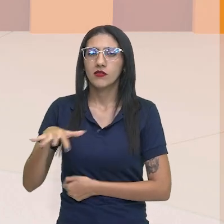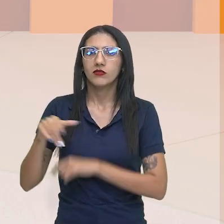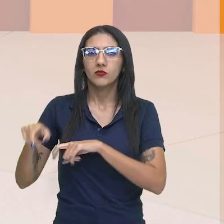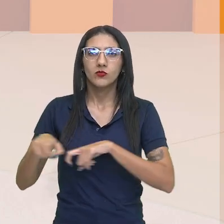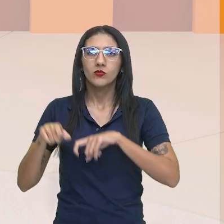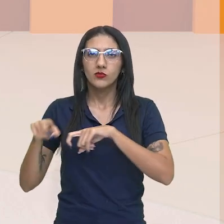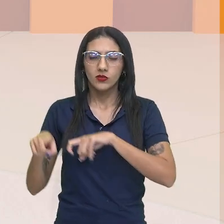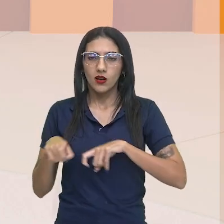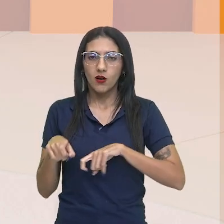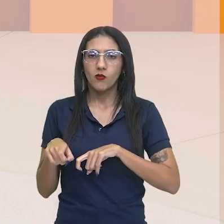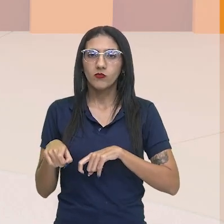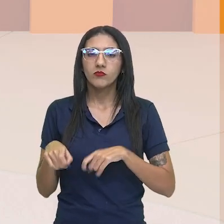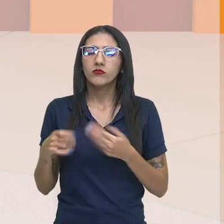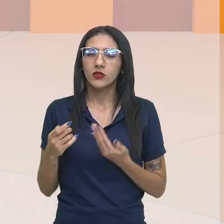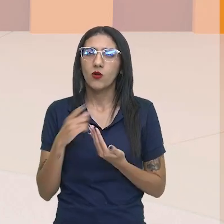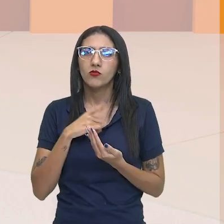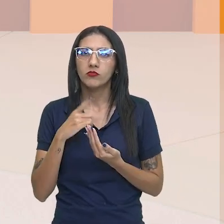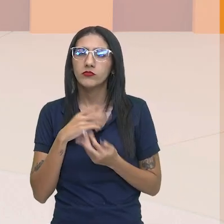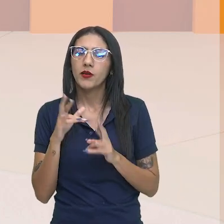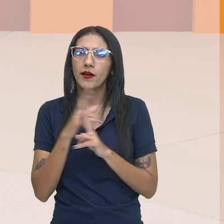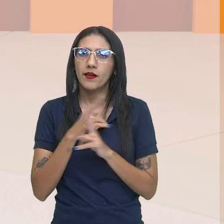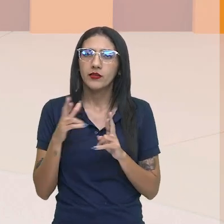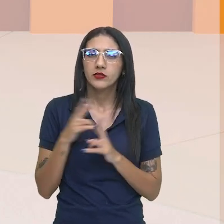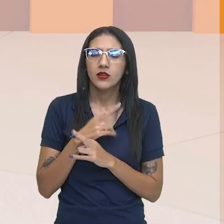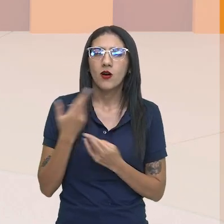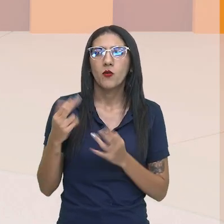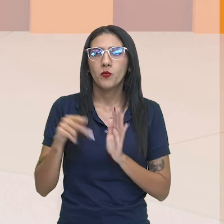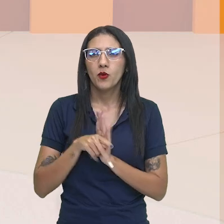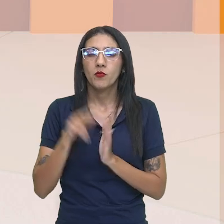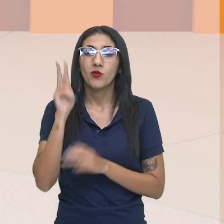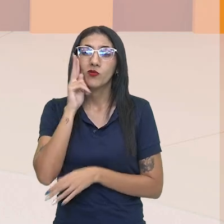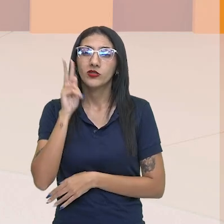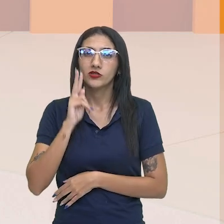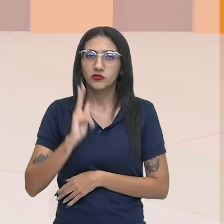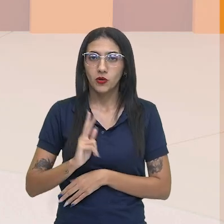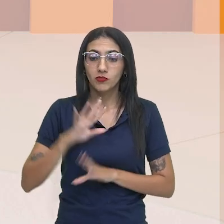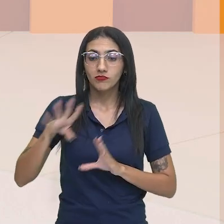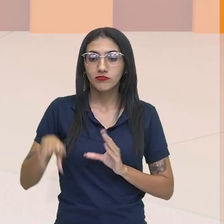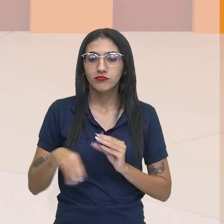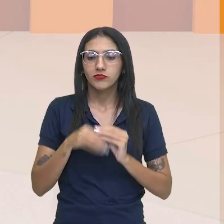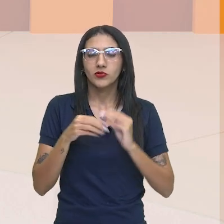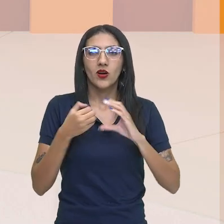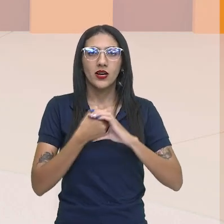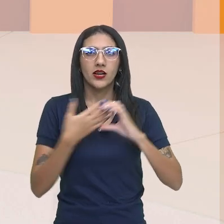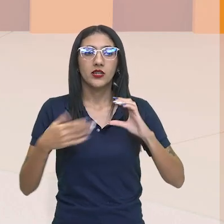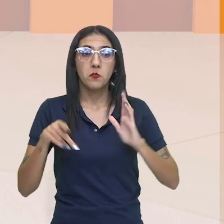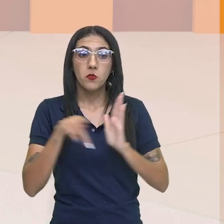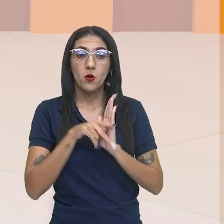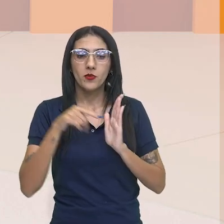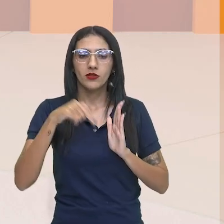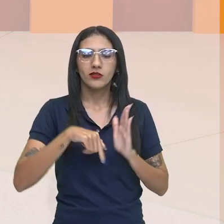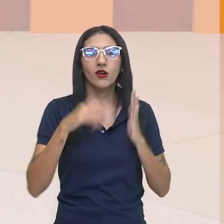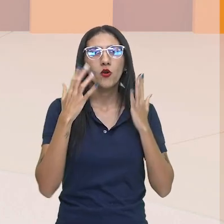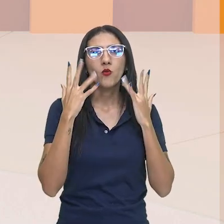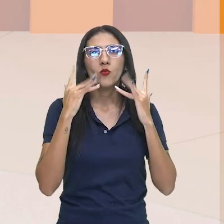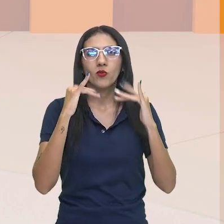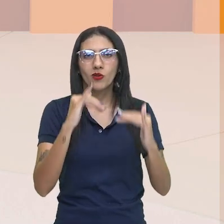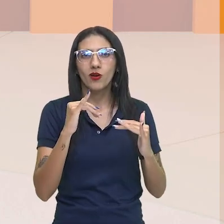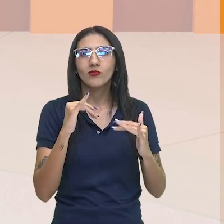é reflexo de muitas decisões ao longo do tempo, somadas às características da própria natureza do Brasil,